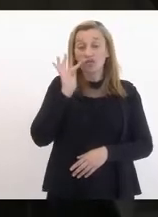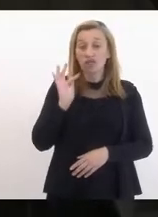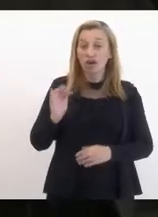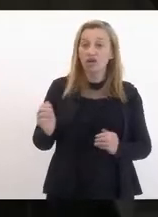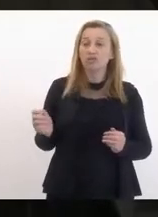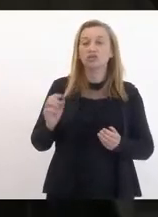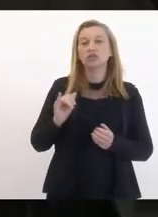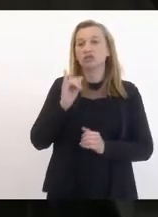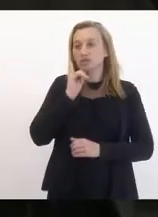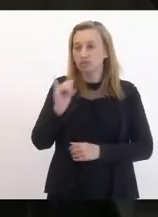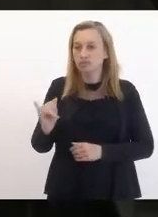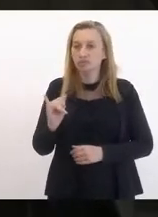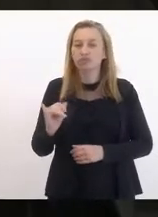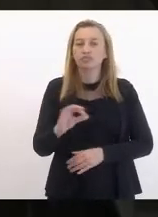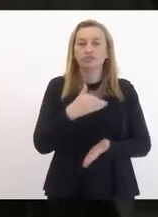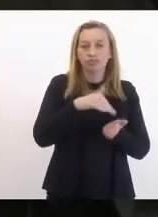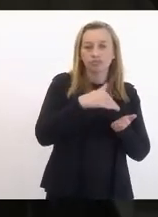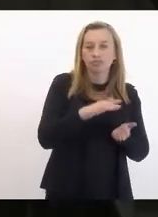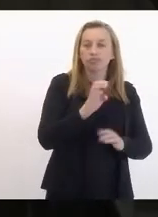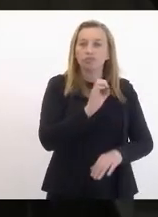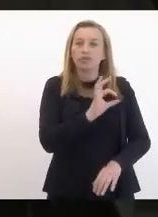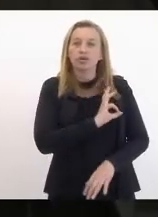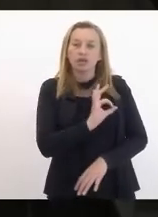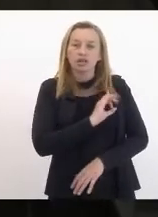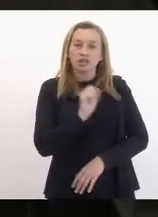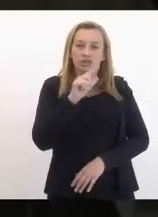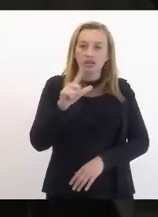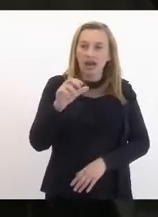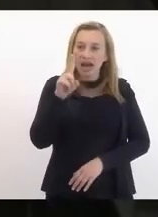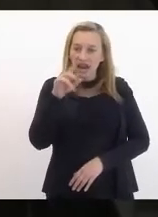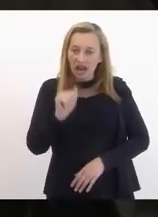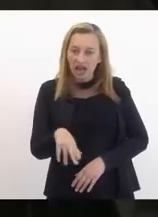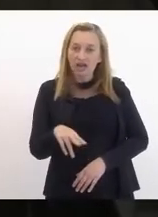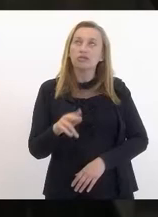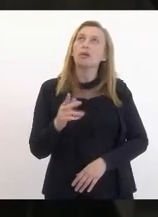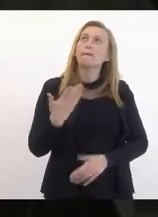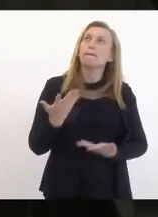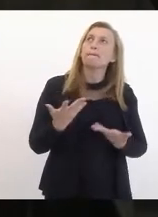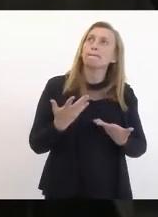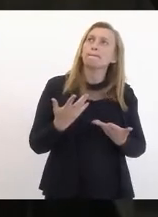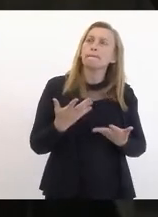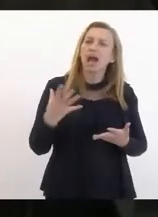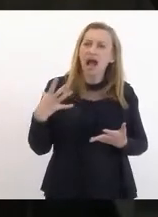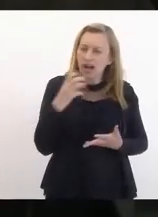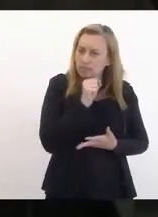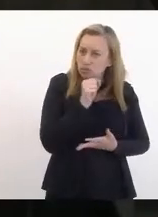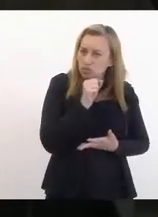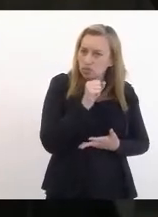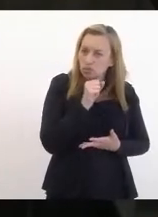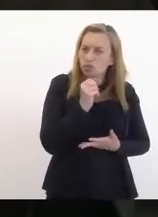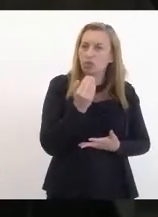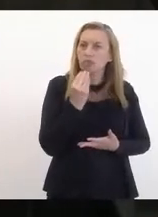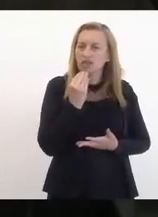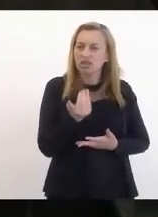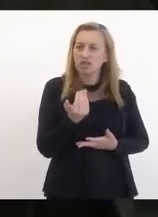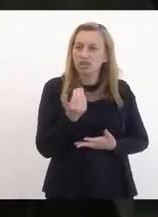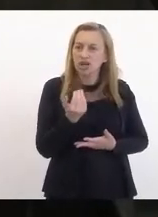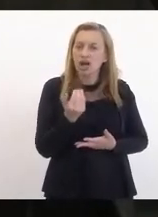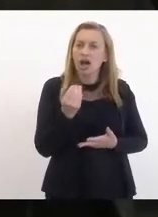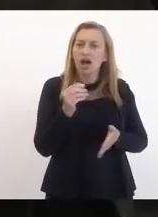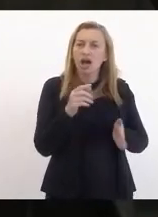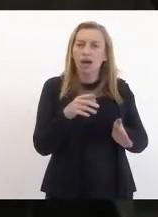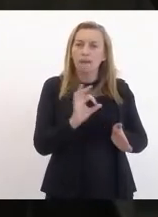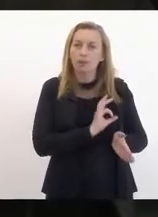acionamos o secretário da Polícia Civil, Alan Turnovski, para, de imediato, solicitar a